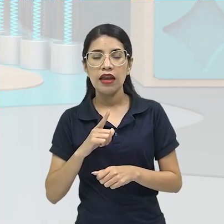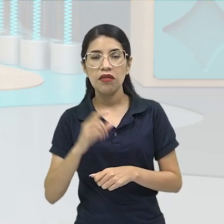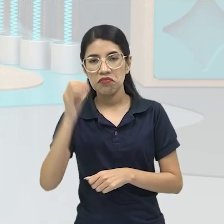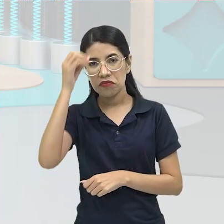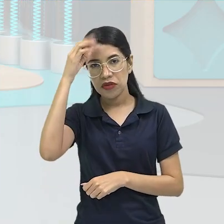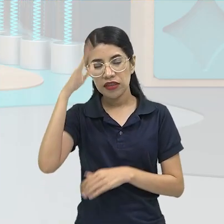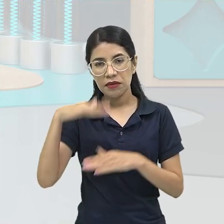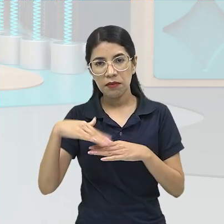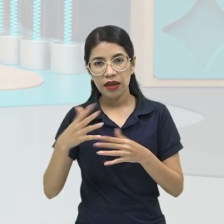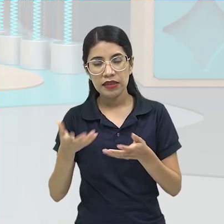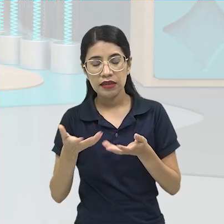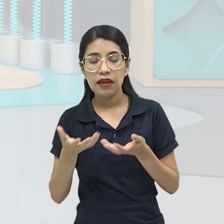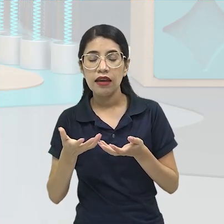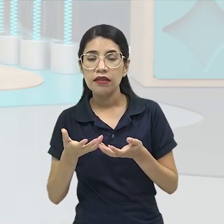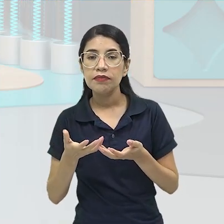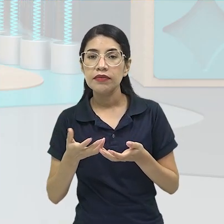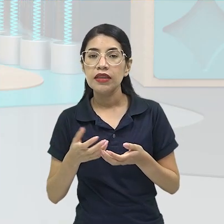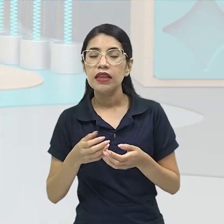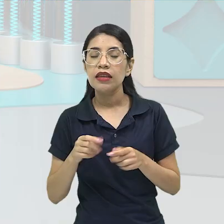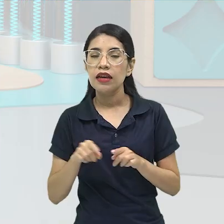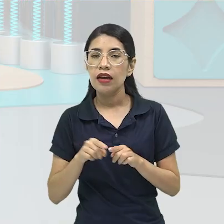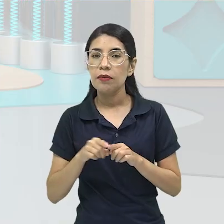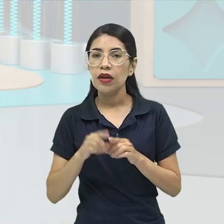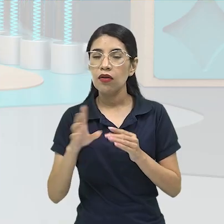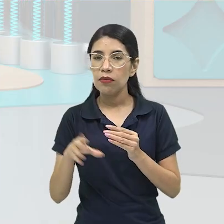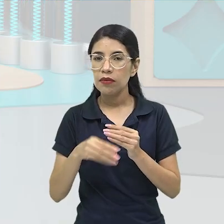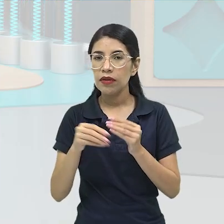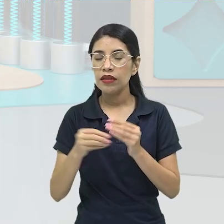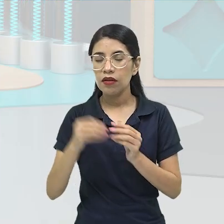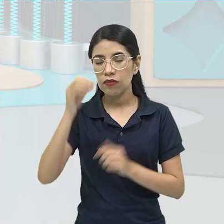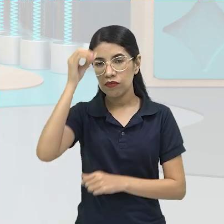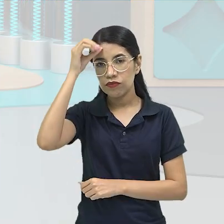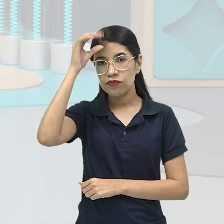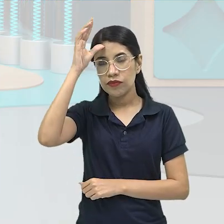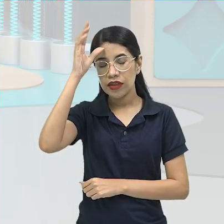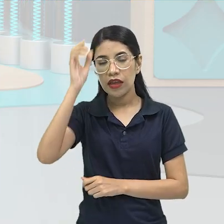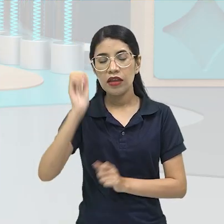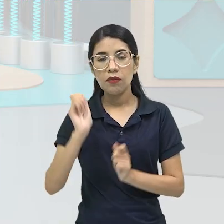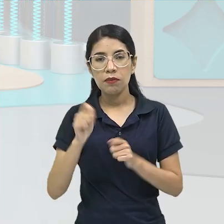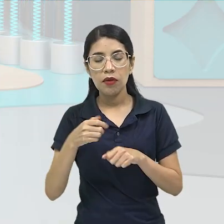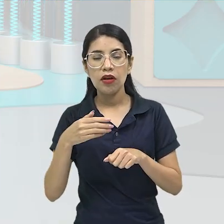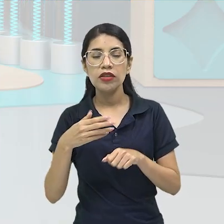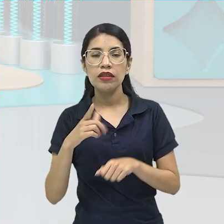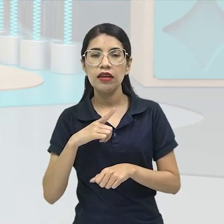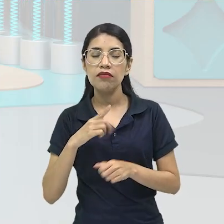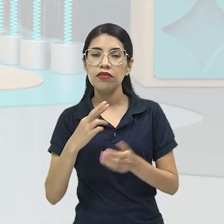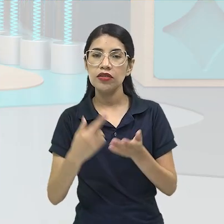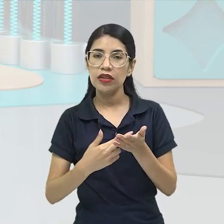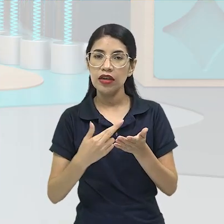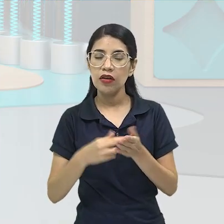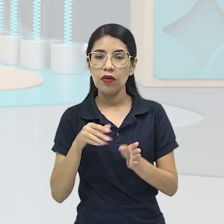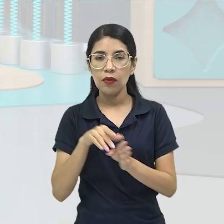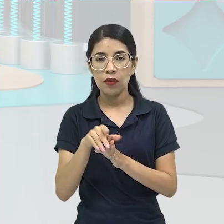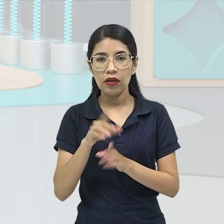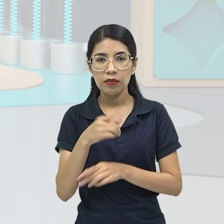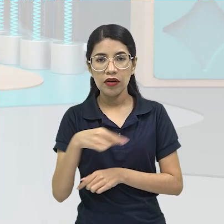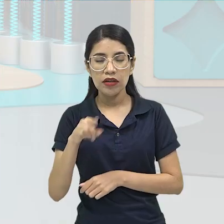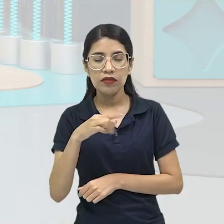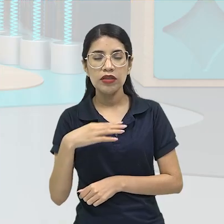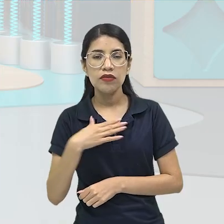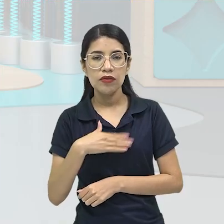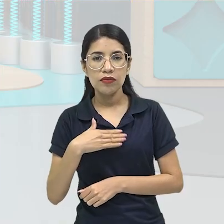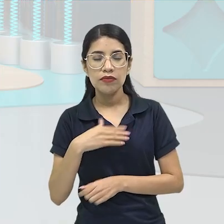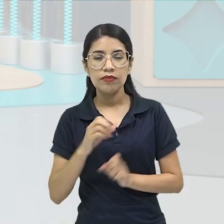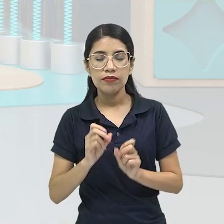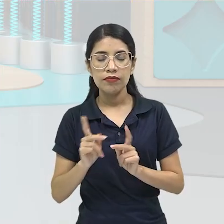conhecimento científico, né, enriquecer o conhecimento de vocês? Acessem essas revistas. Eu aconselho, vocês vão